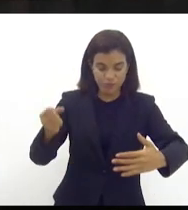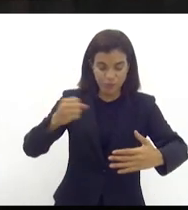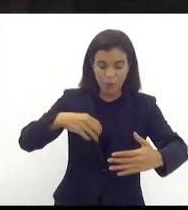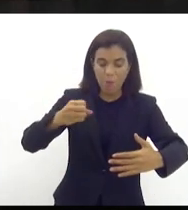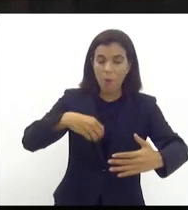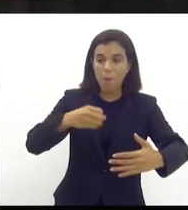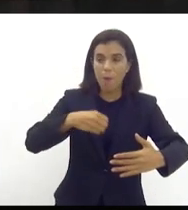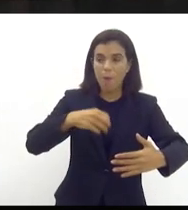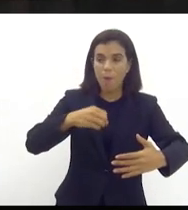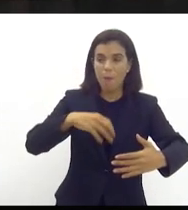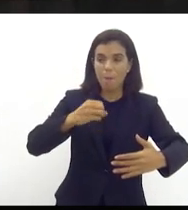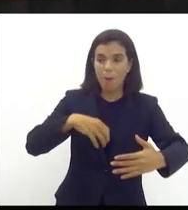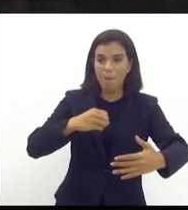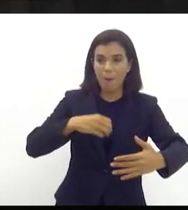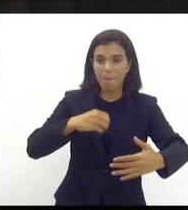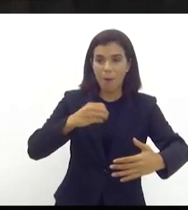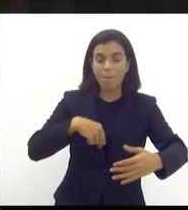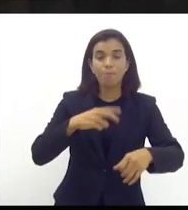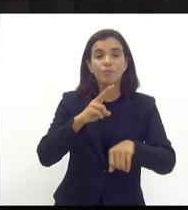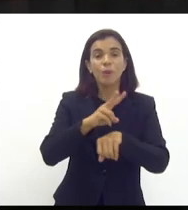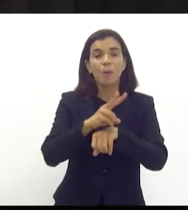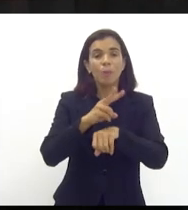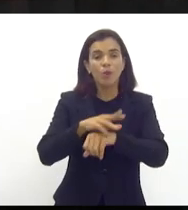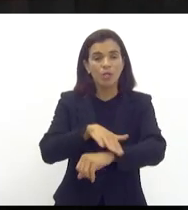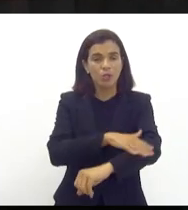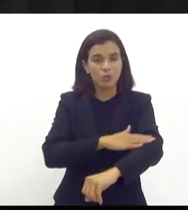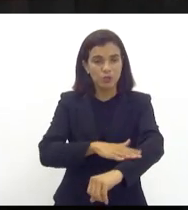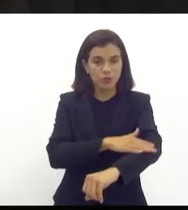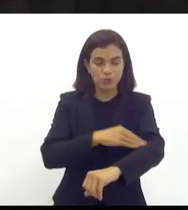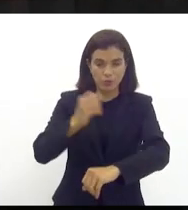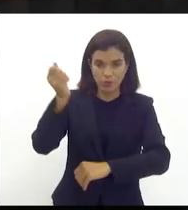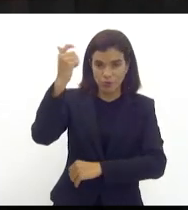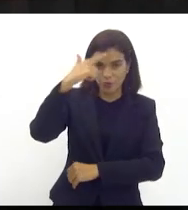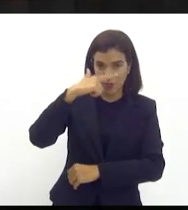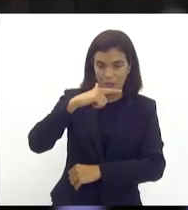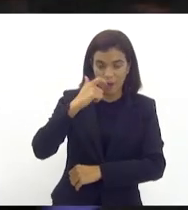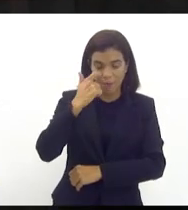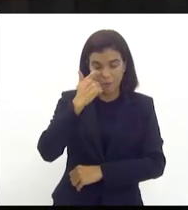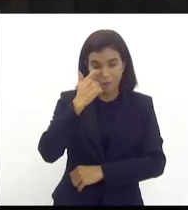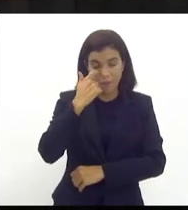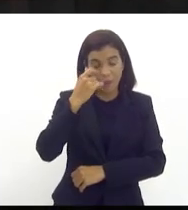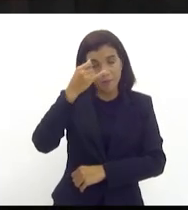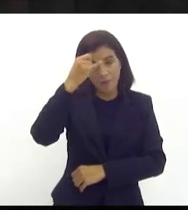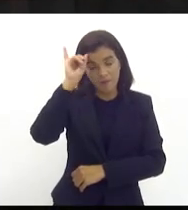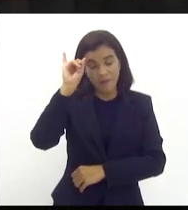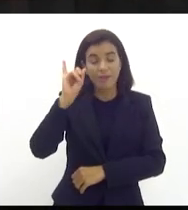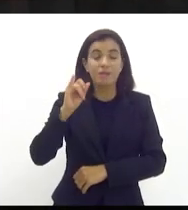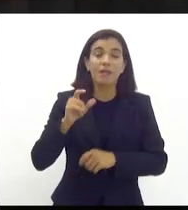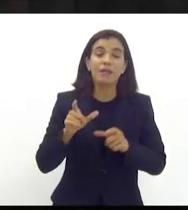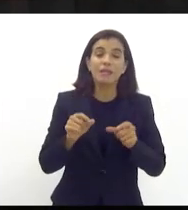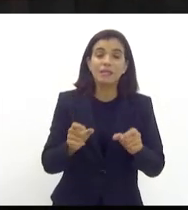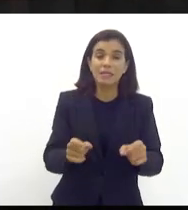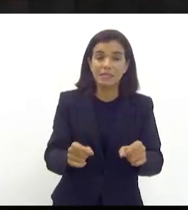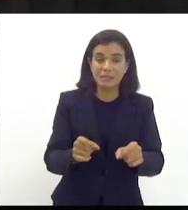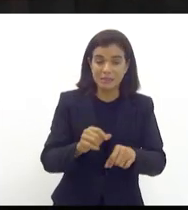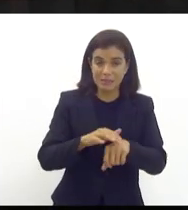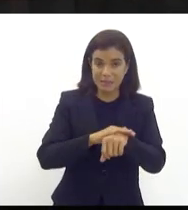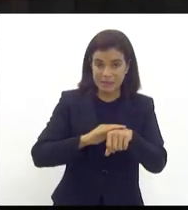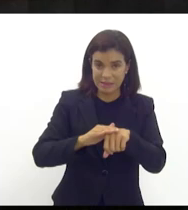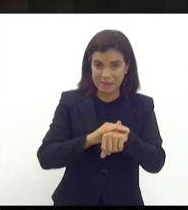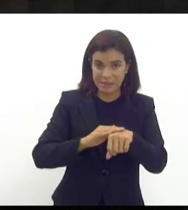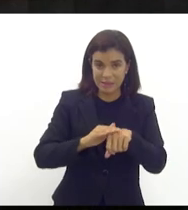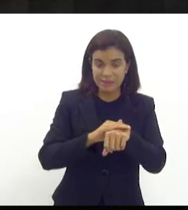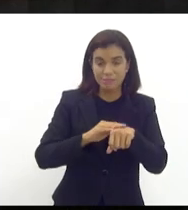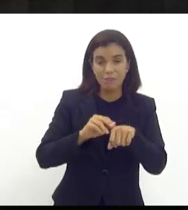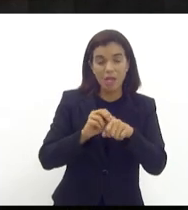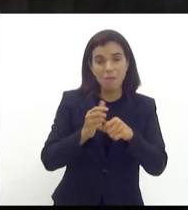o protetor solar, para evitar o câncer de pele, que é o câncer que mais se